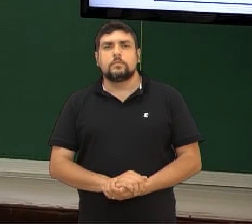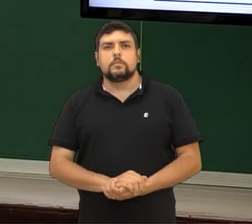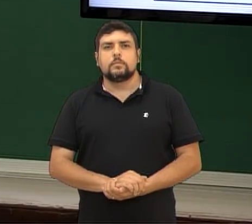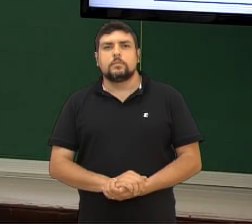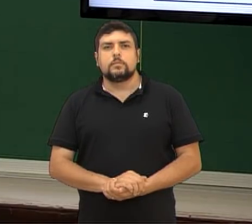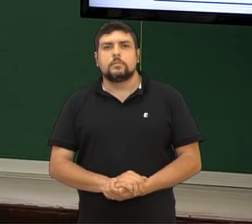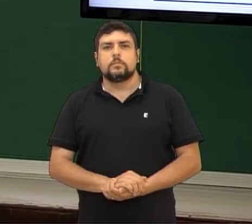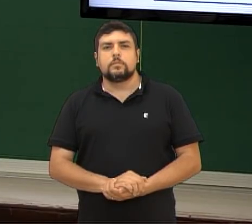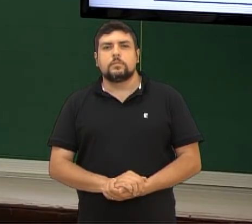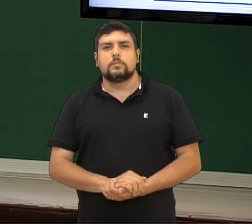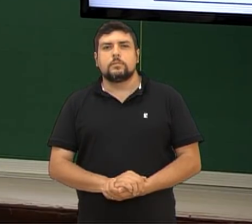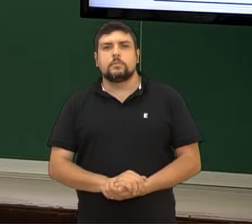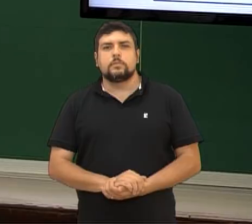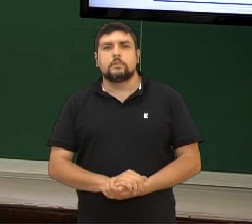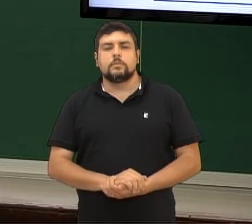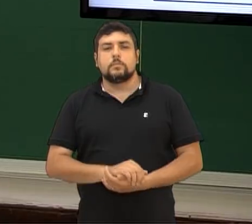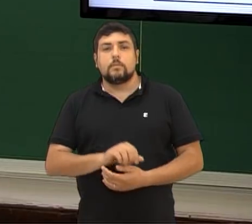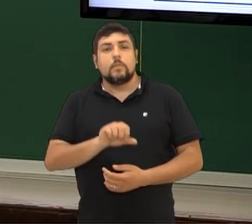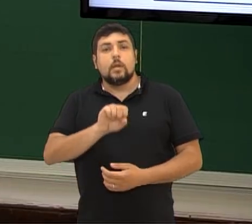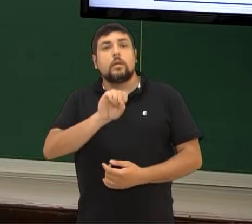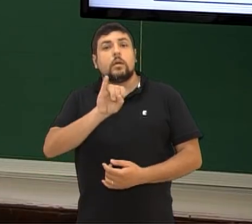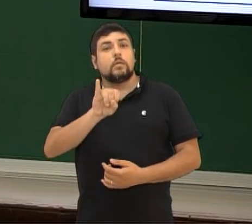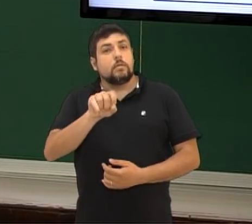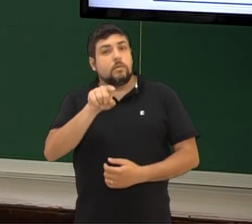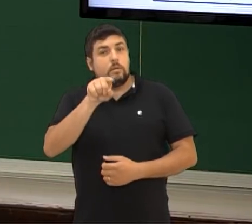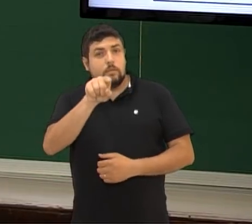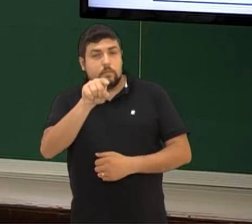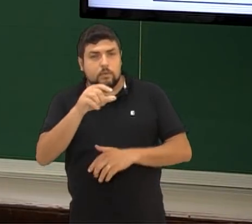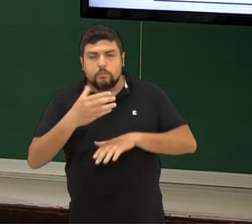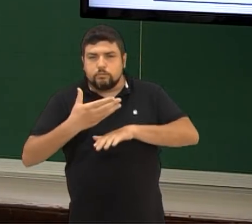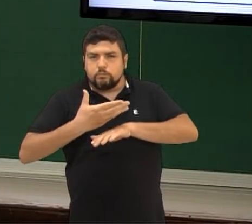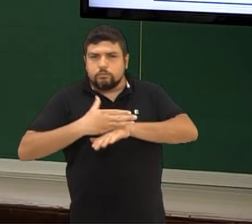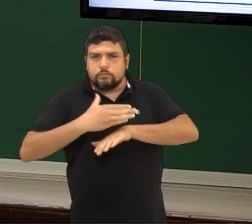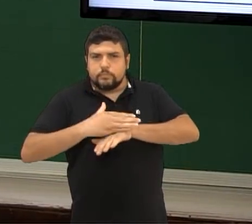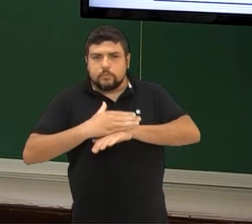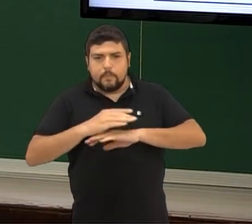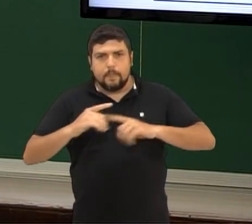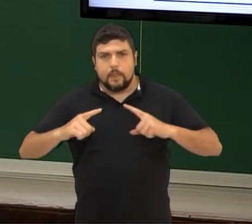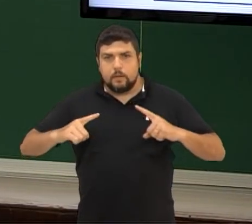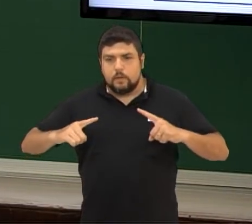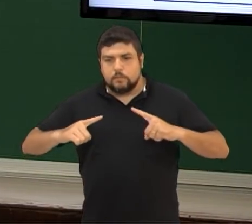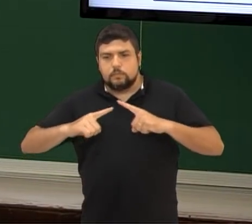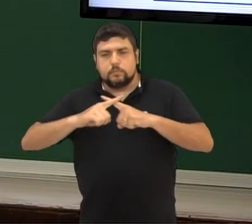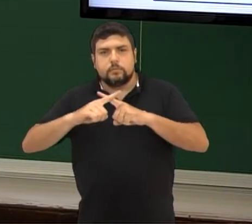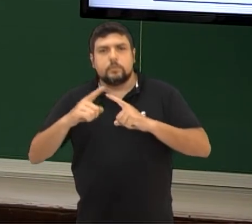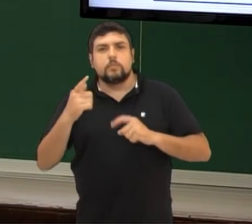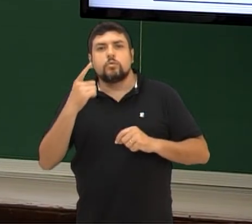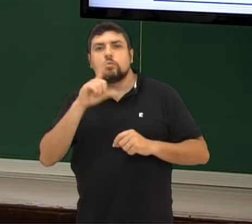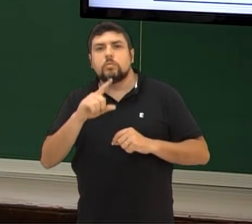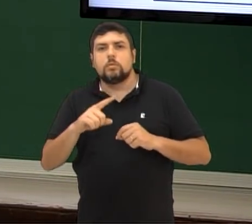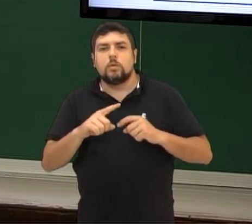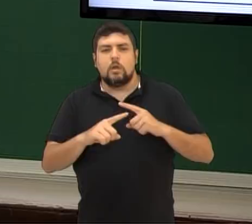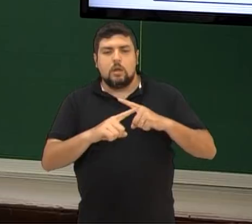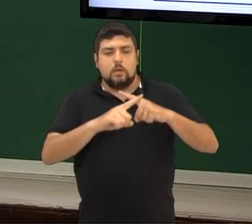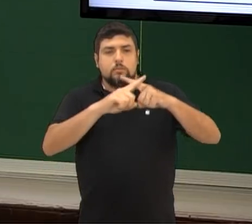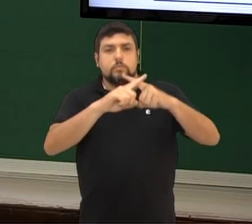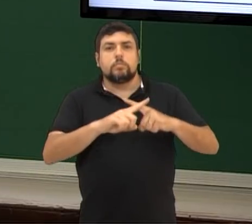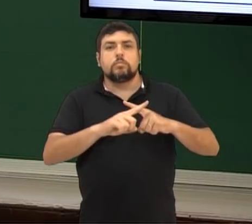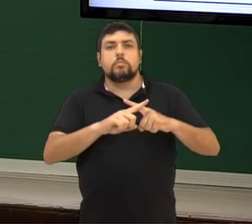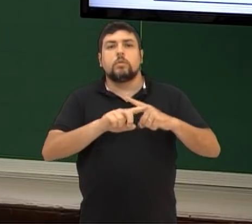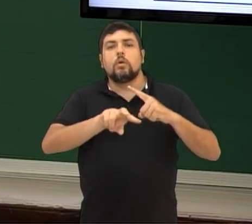Se você identificou utilizando aqui a multiplicação, lembra que a gente tinha falado? Qual é o contrário da multiplicação? É